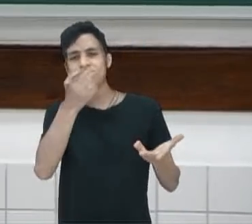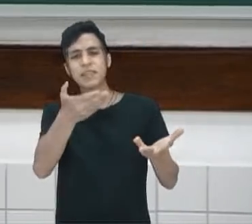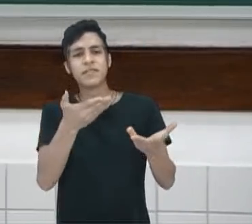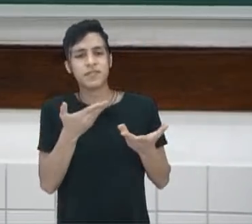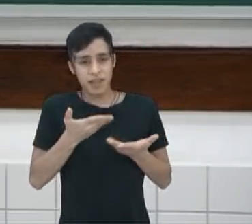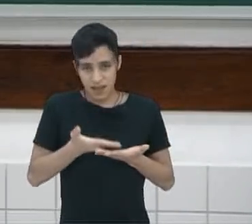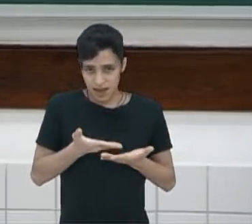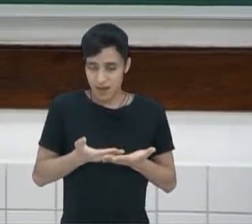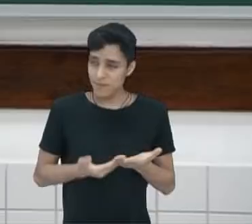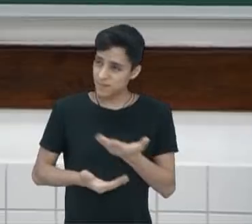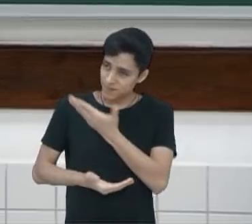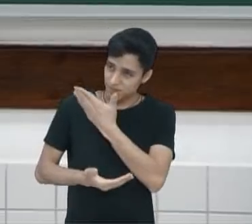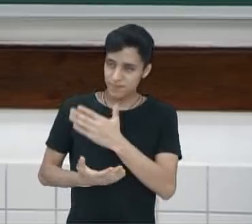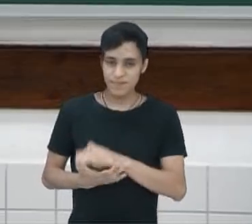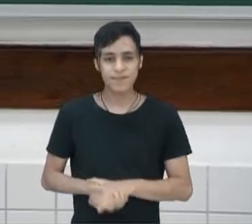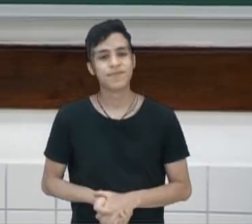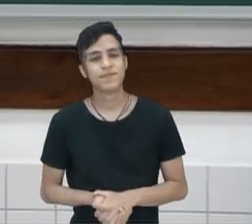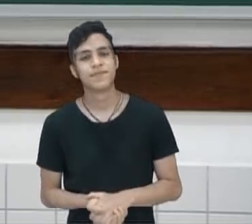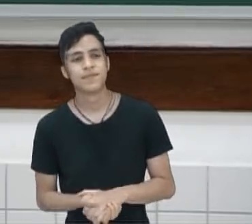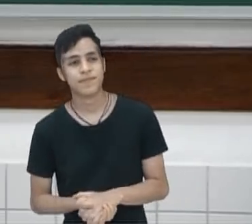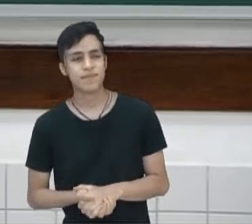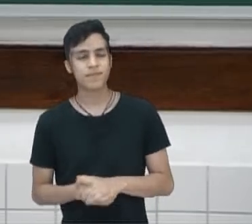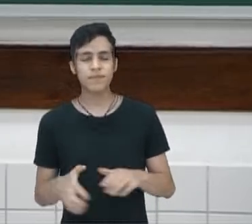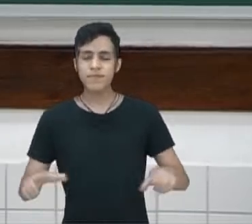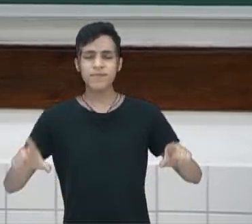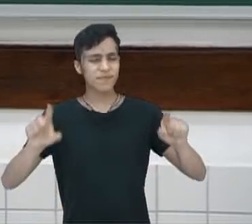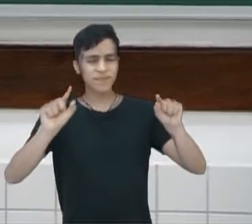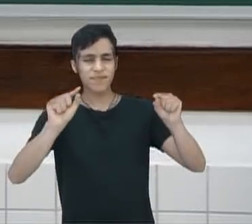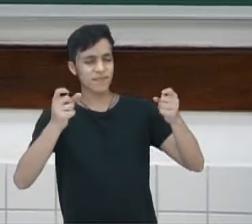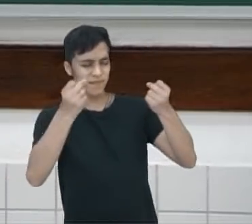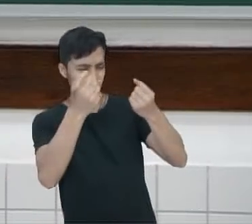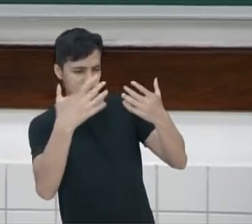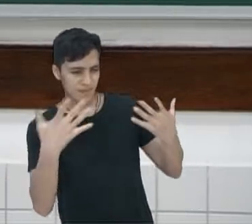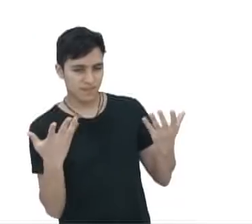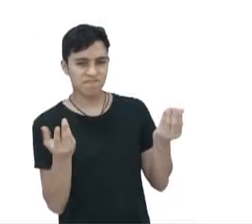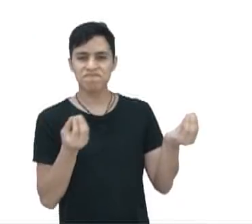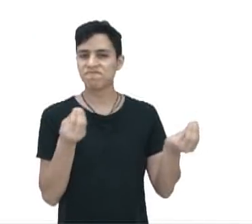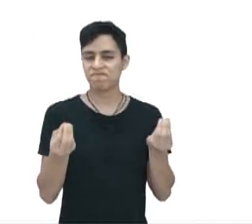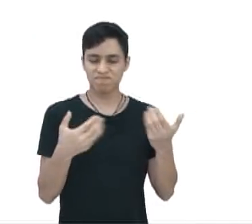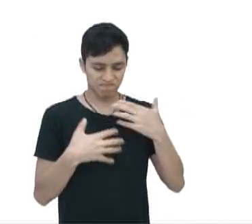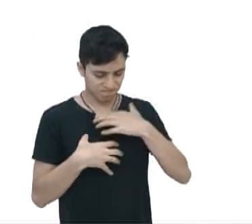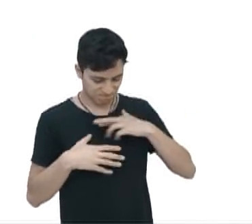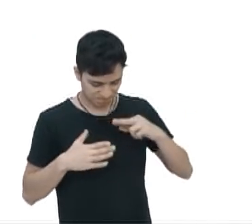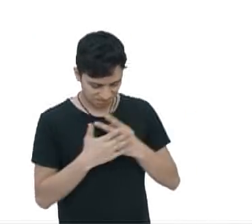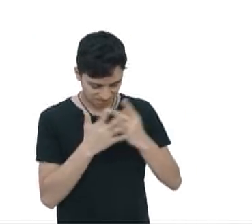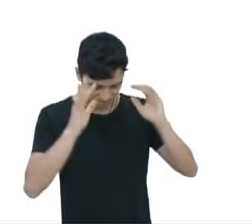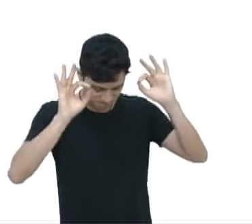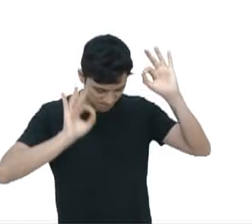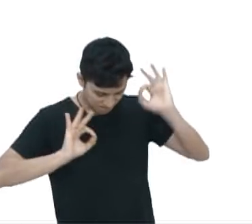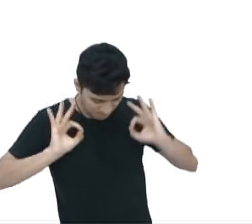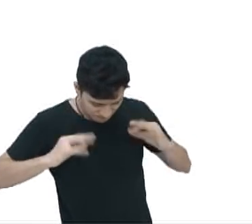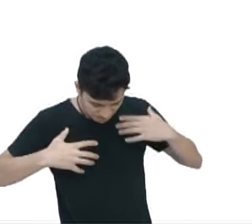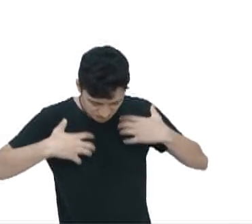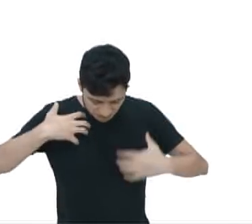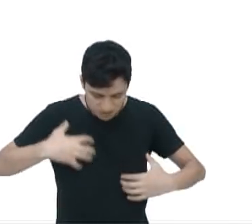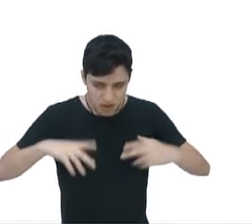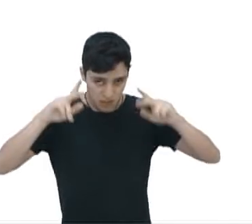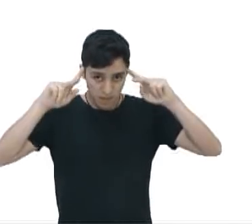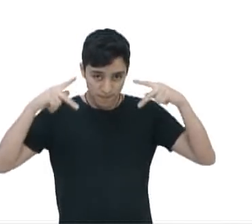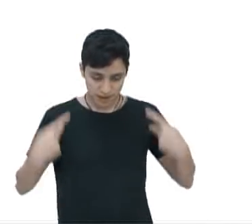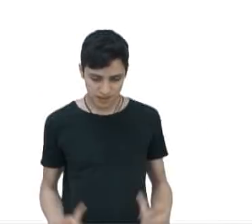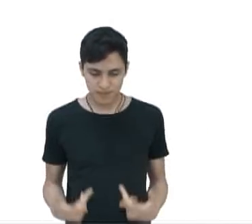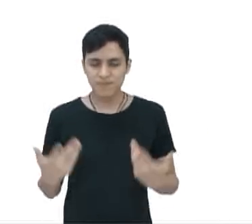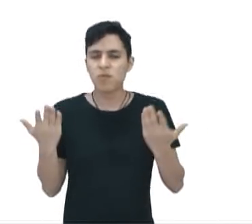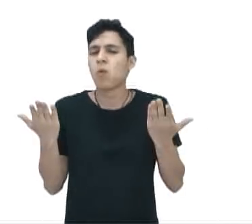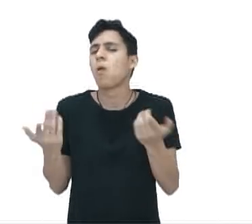aula. E na aula de hoje nós vamos falar sobre a organização do corpo humano. Quais são